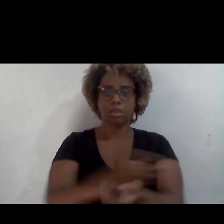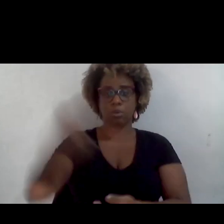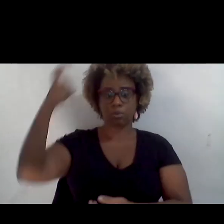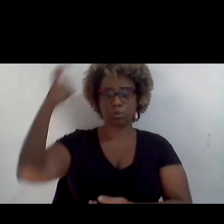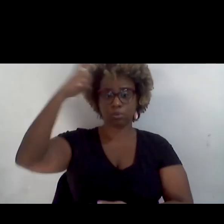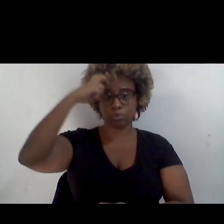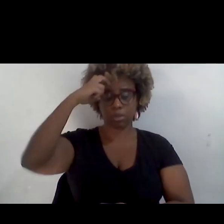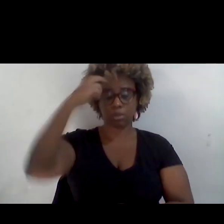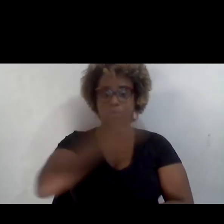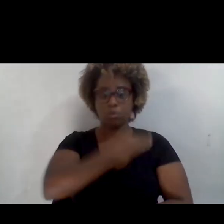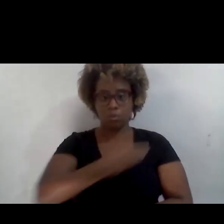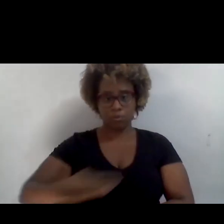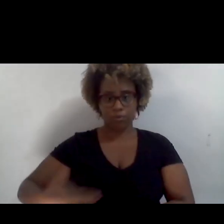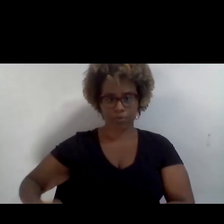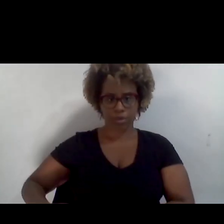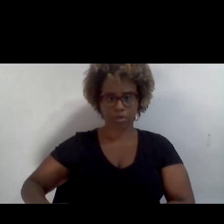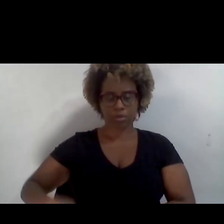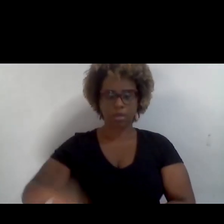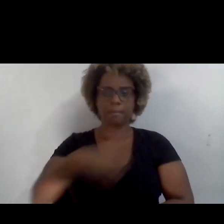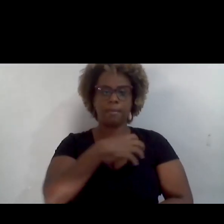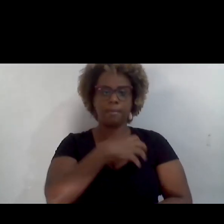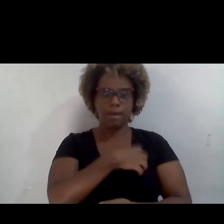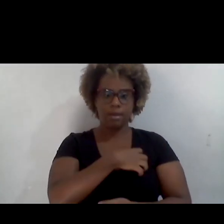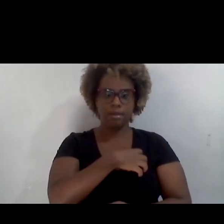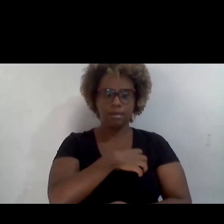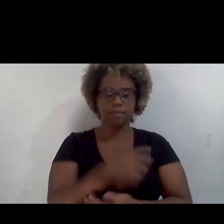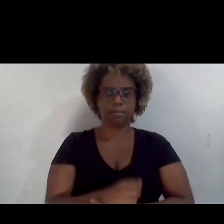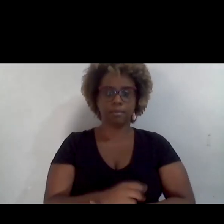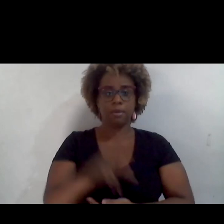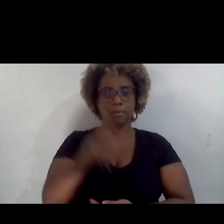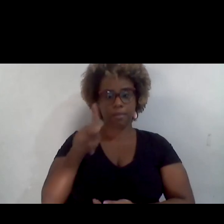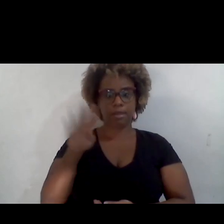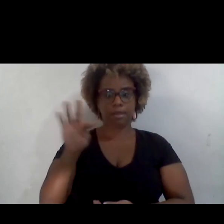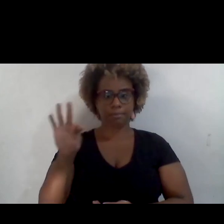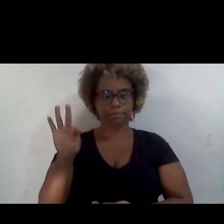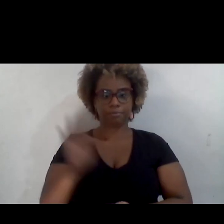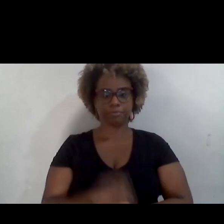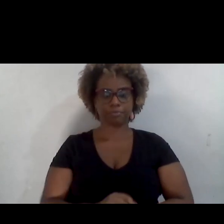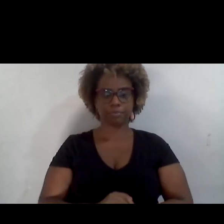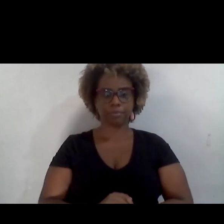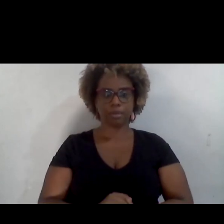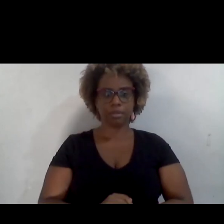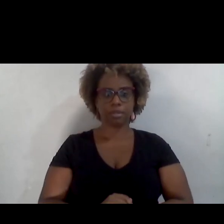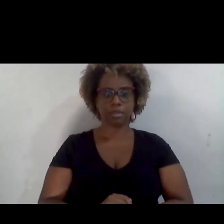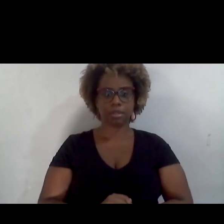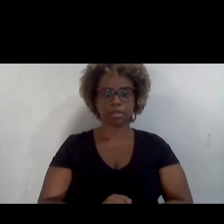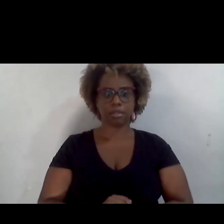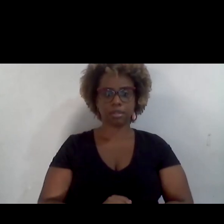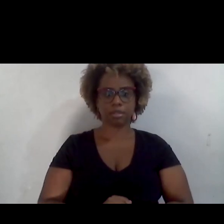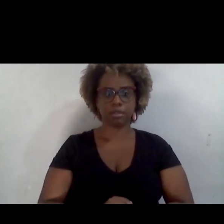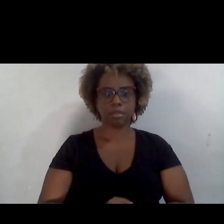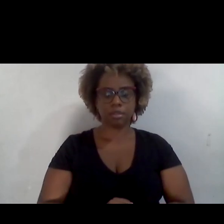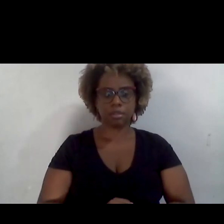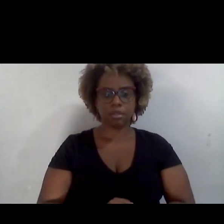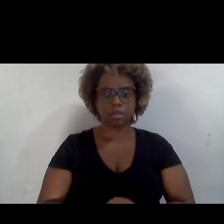Bahia e pelo PT, né? Para a gente falar bem claramente. Quando você destaca o Pacto Federativo, muito relacionado